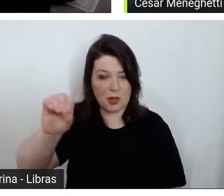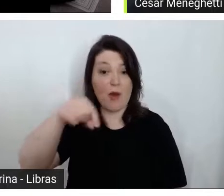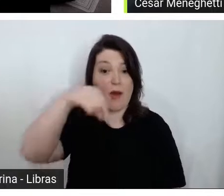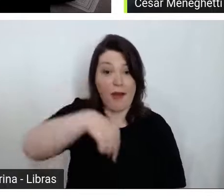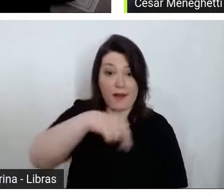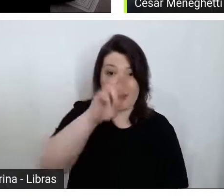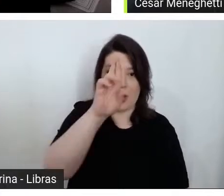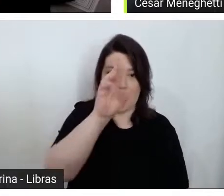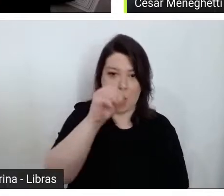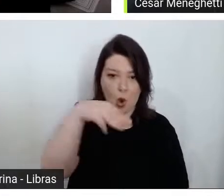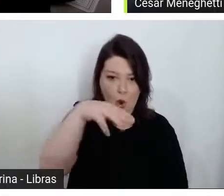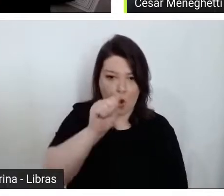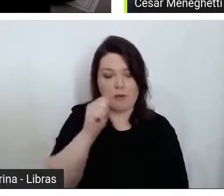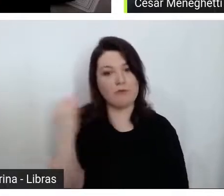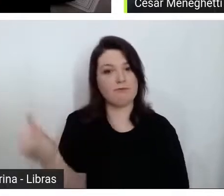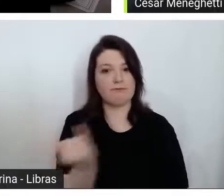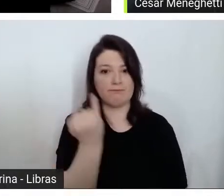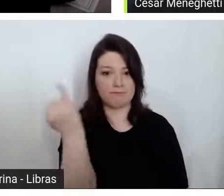onde pessoas com